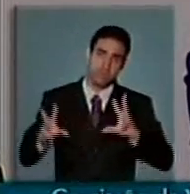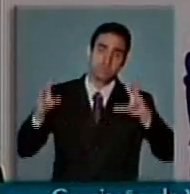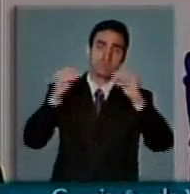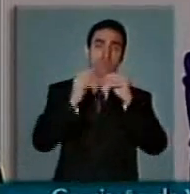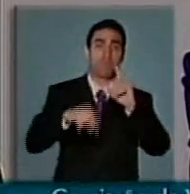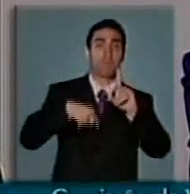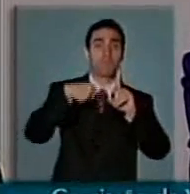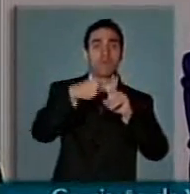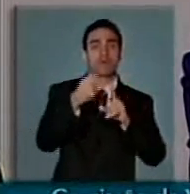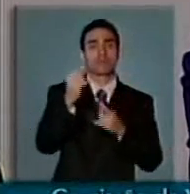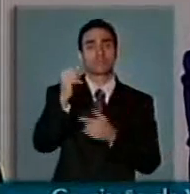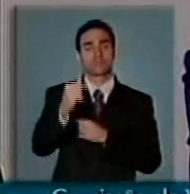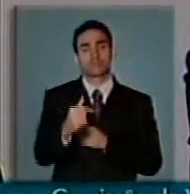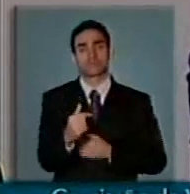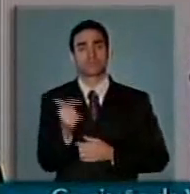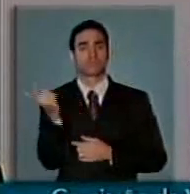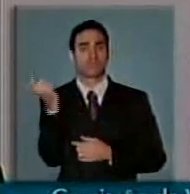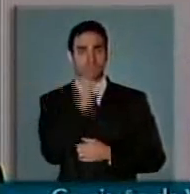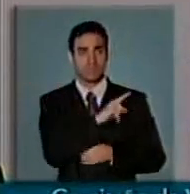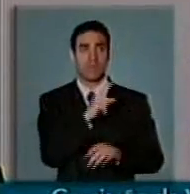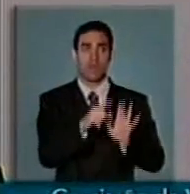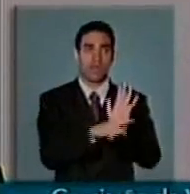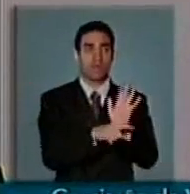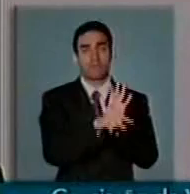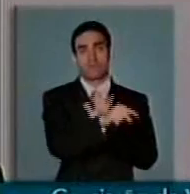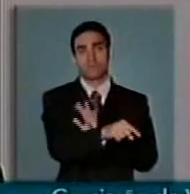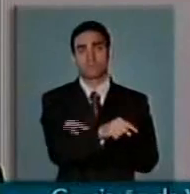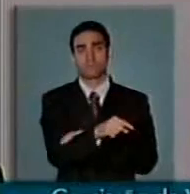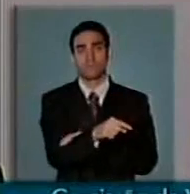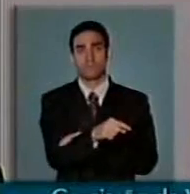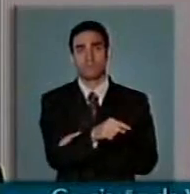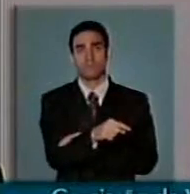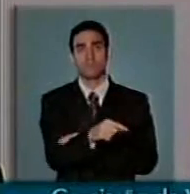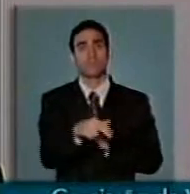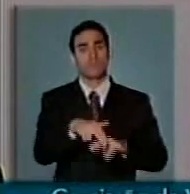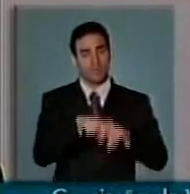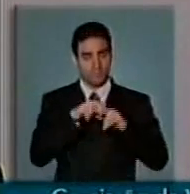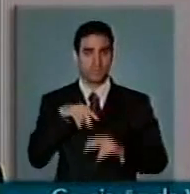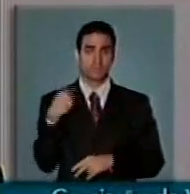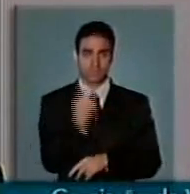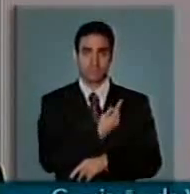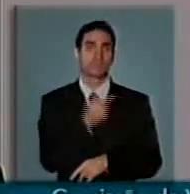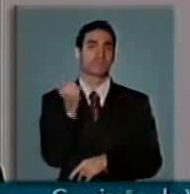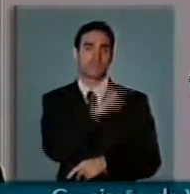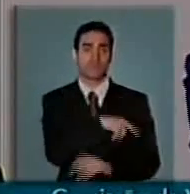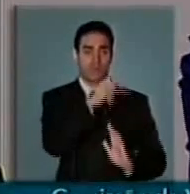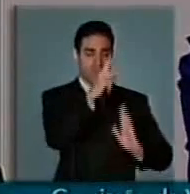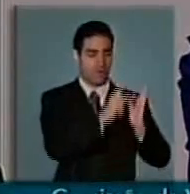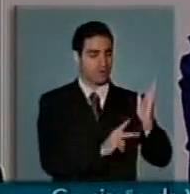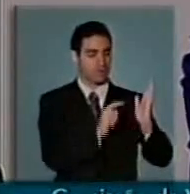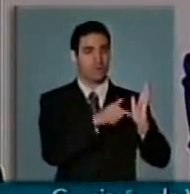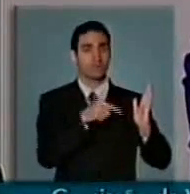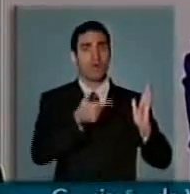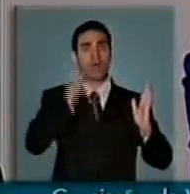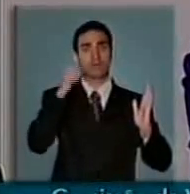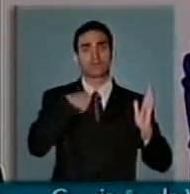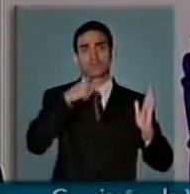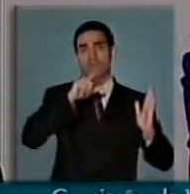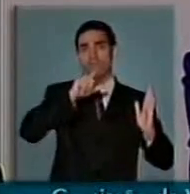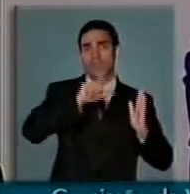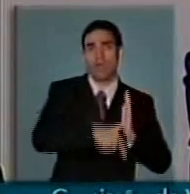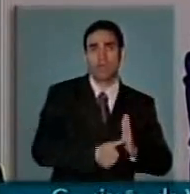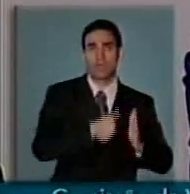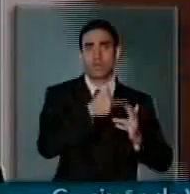uma quantidade de recursos que estão permitindo que nós cumpramos o nosso planejamento, que antes estava